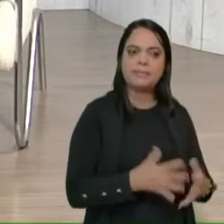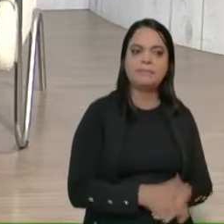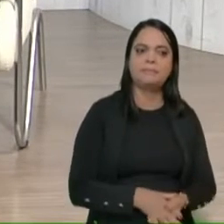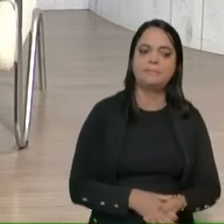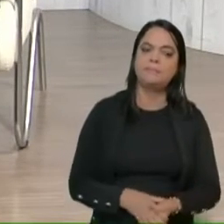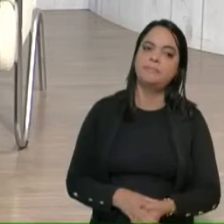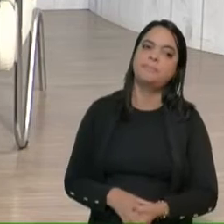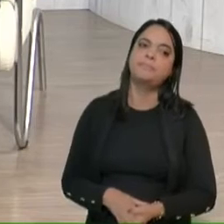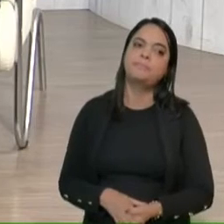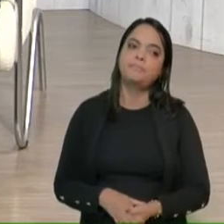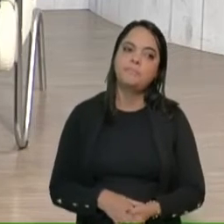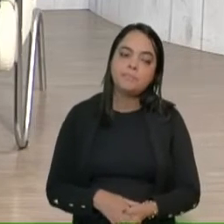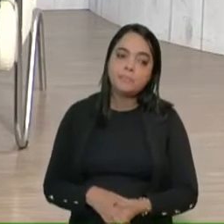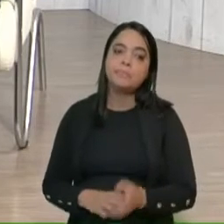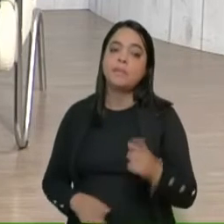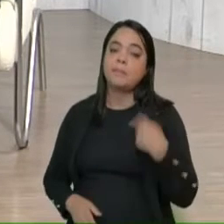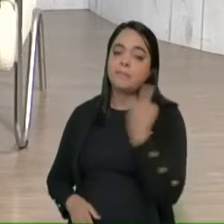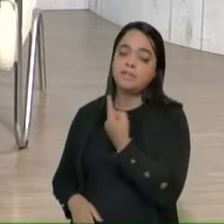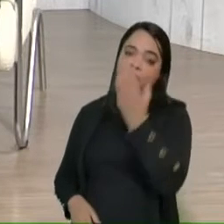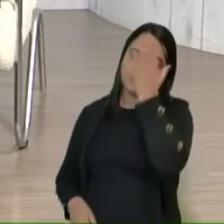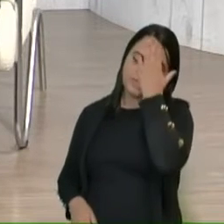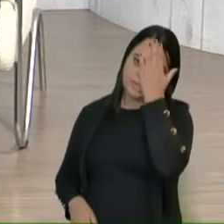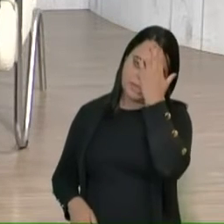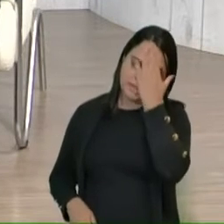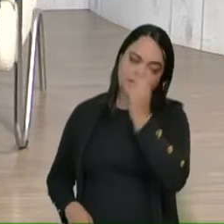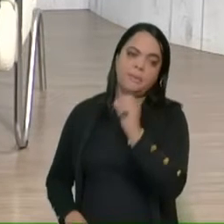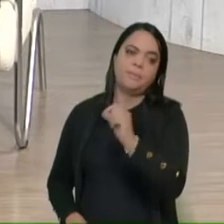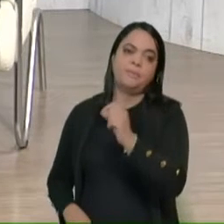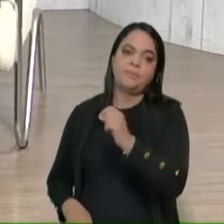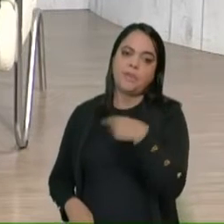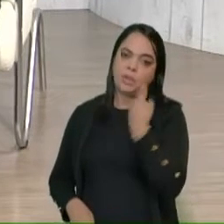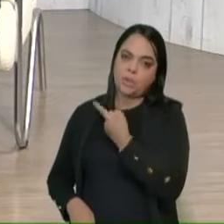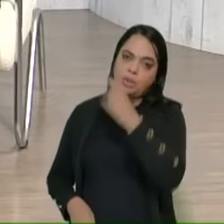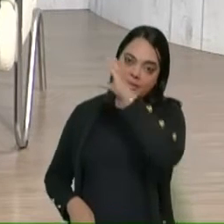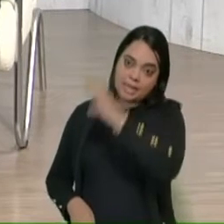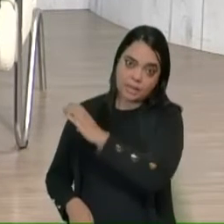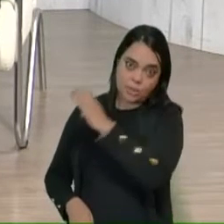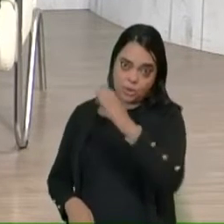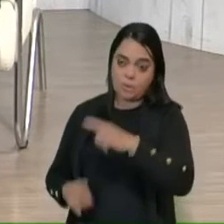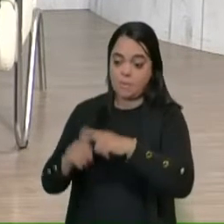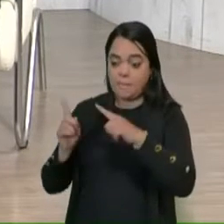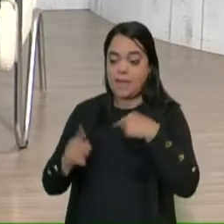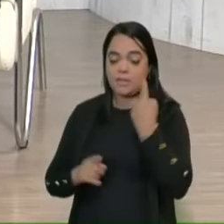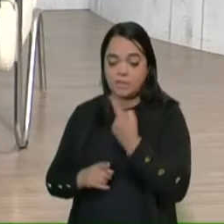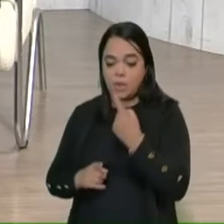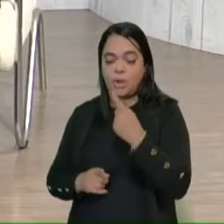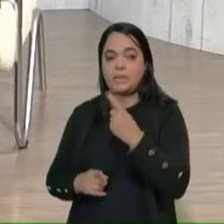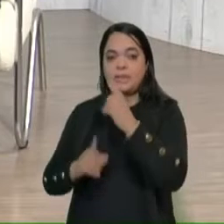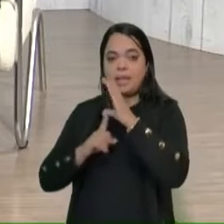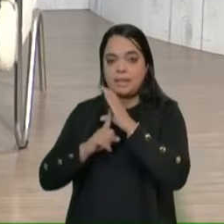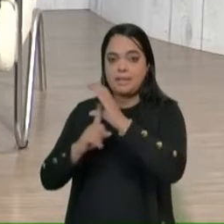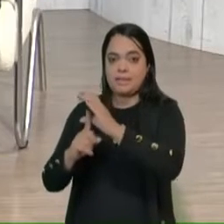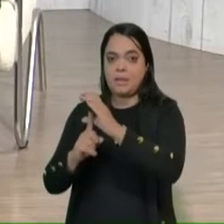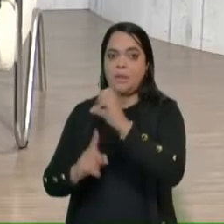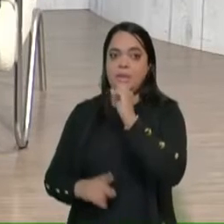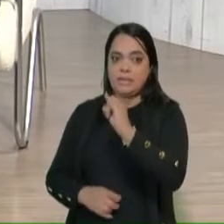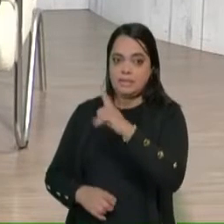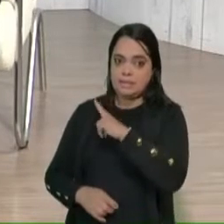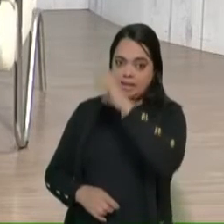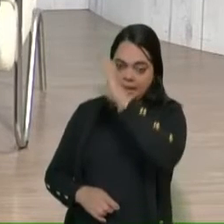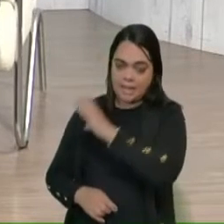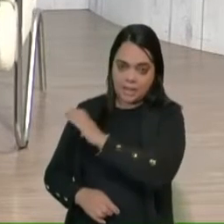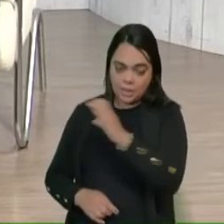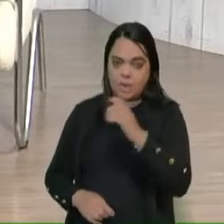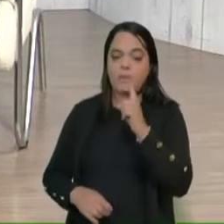entender só pra gente contextualizar um pouquinho né antes de sermos católicos somos cristãos né se existe igreja católica é por causa de